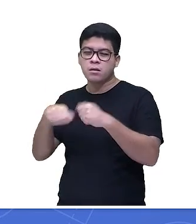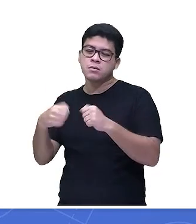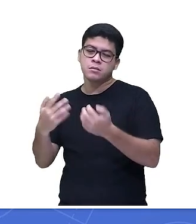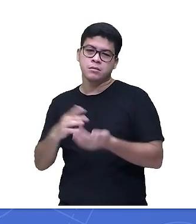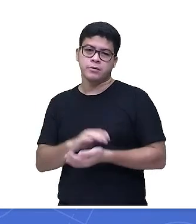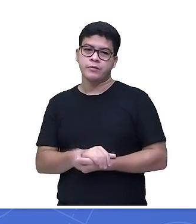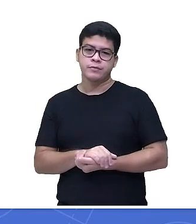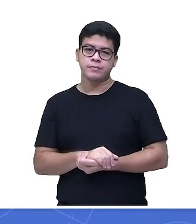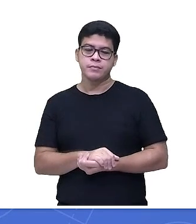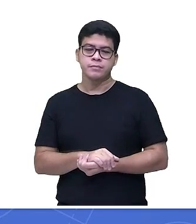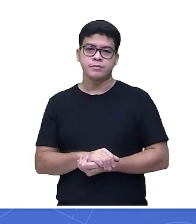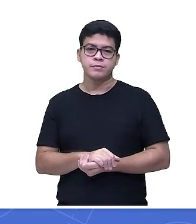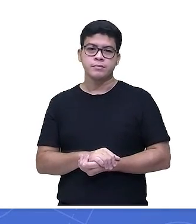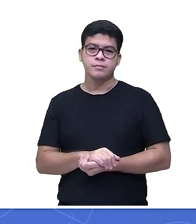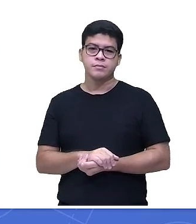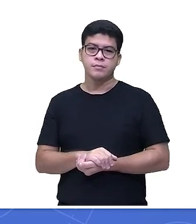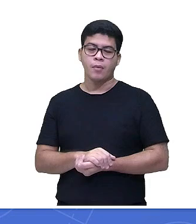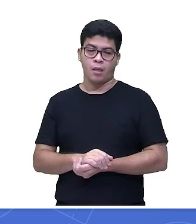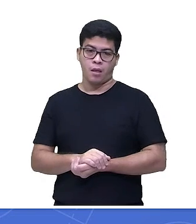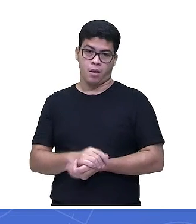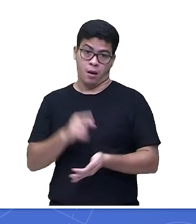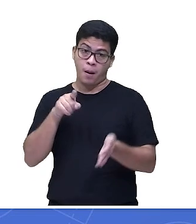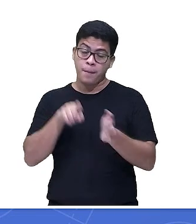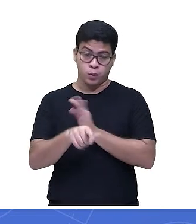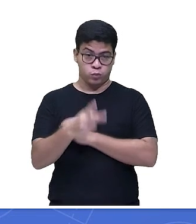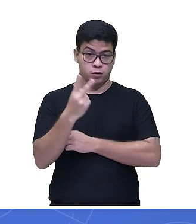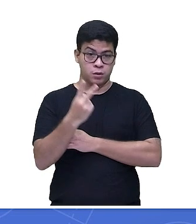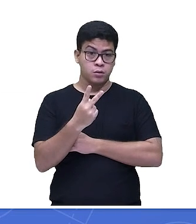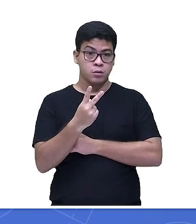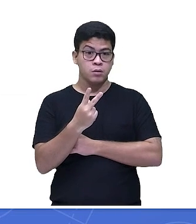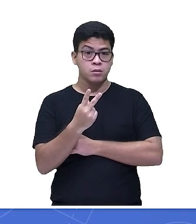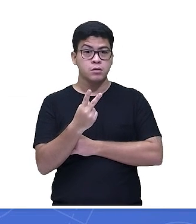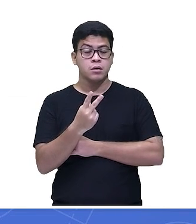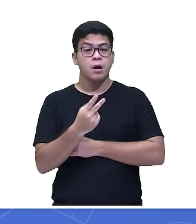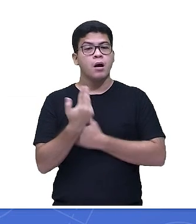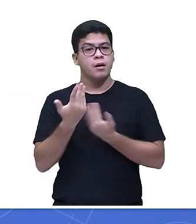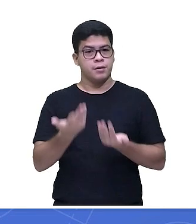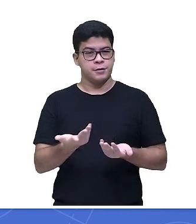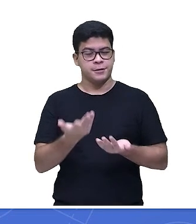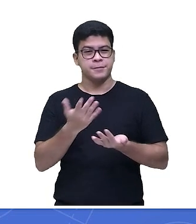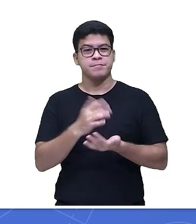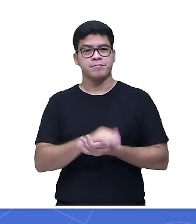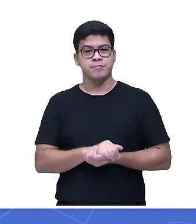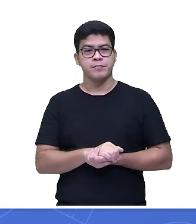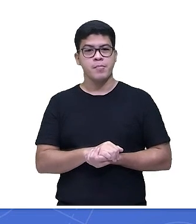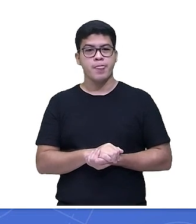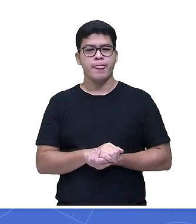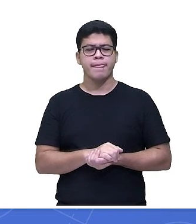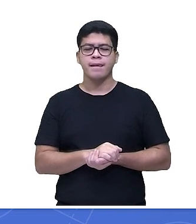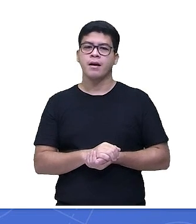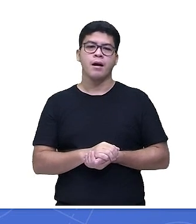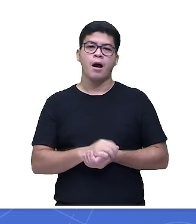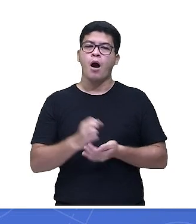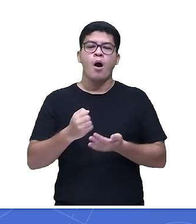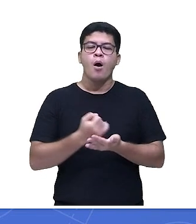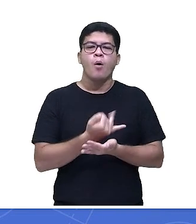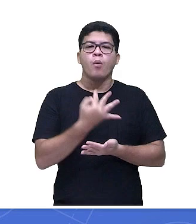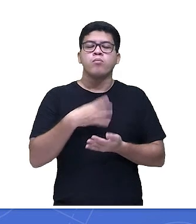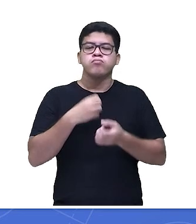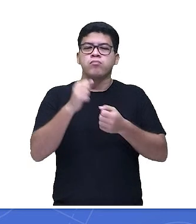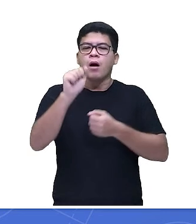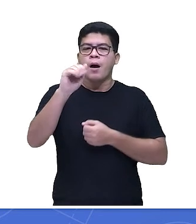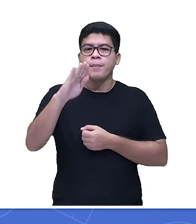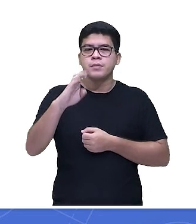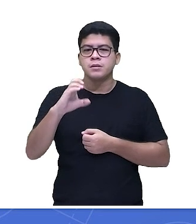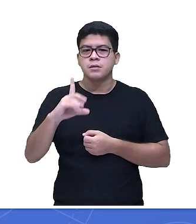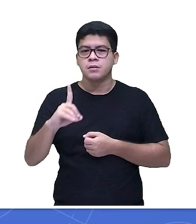segunda questão? Pode colocar a segunda, ok? Dentre as alternativas a seguir, a única que